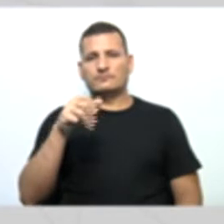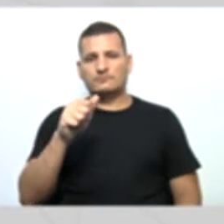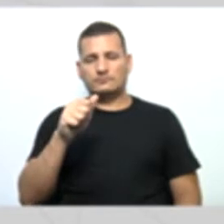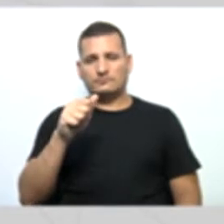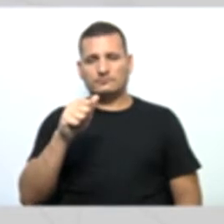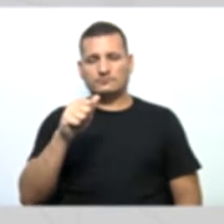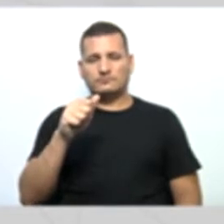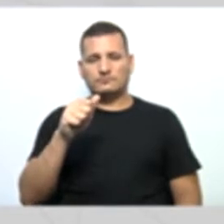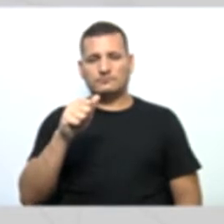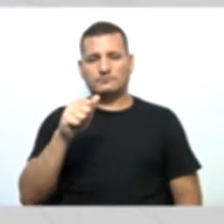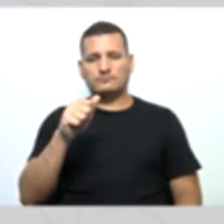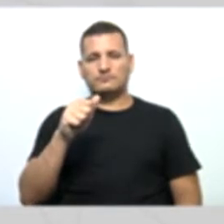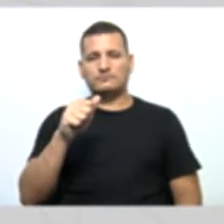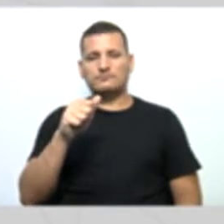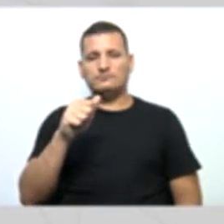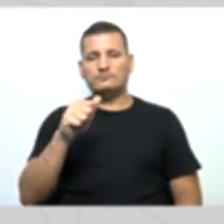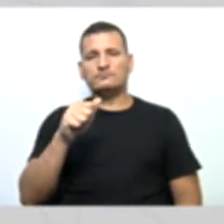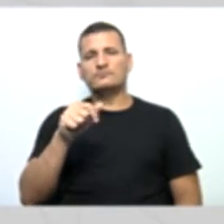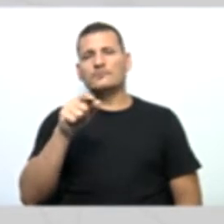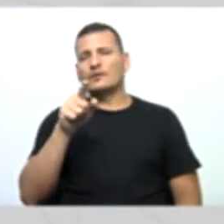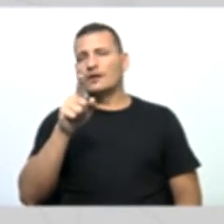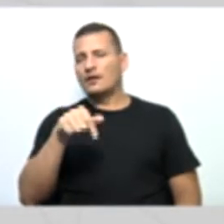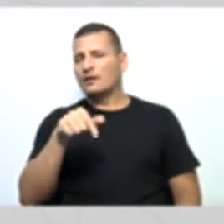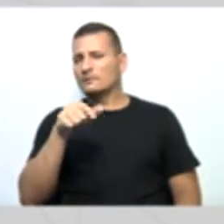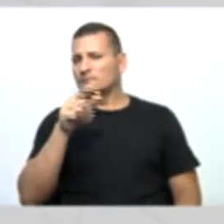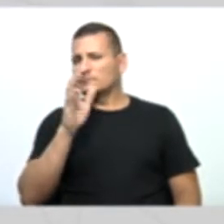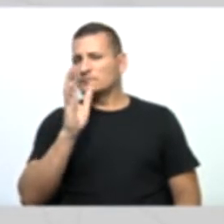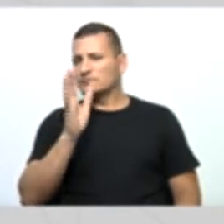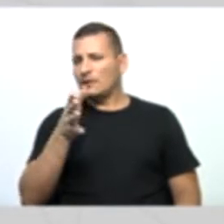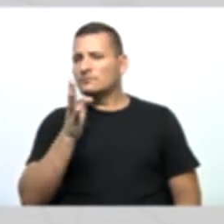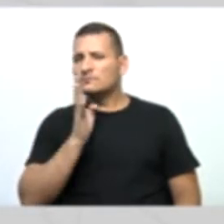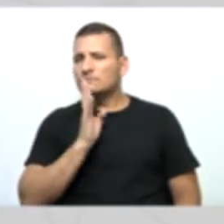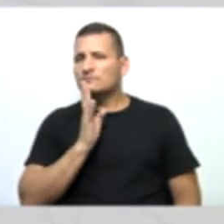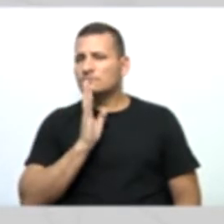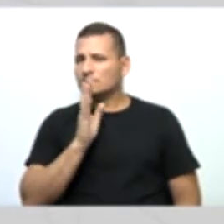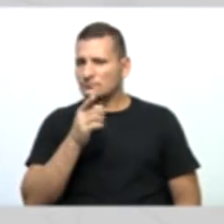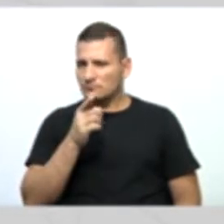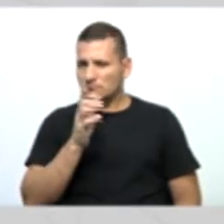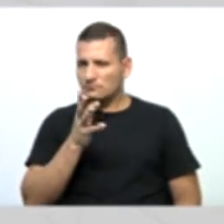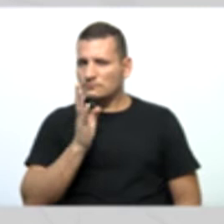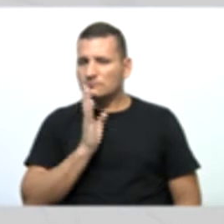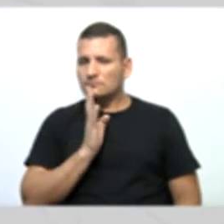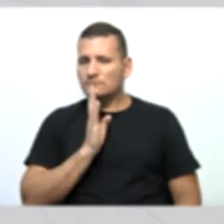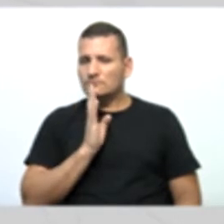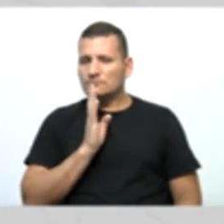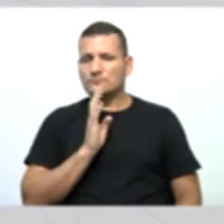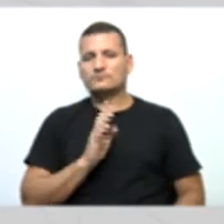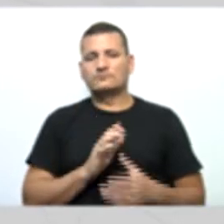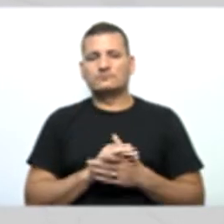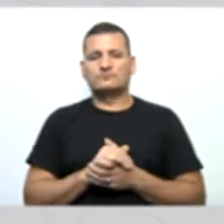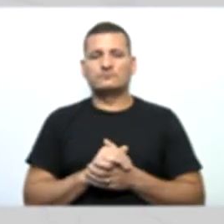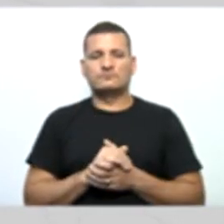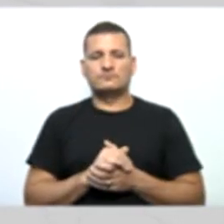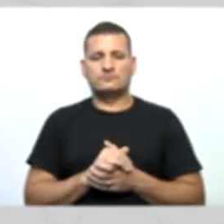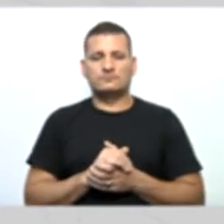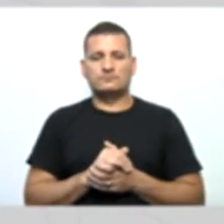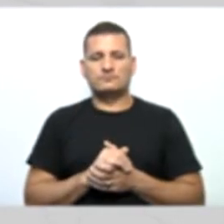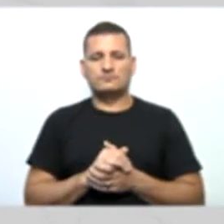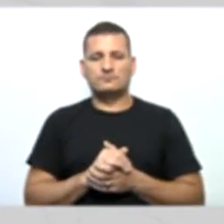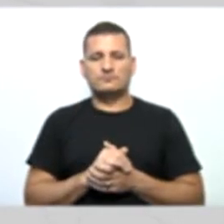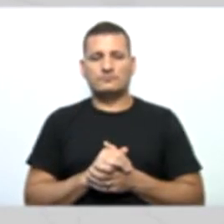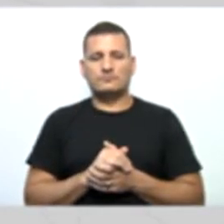paradigma nessa situação, é algo que você já conhece? Vamos lá, ó. Paradigma é o